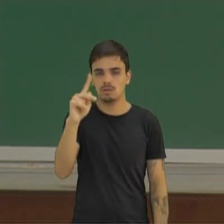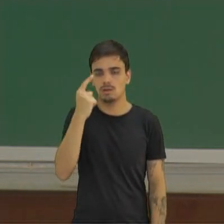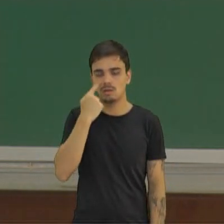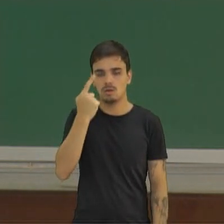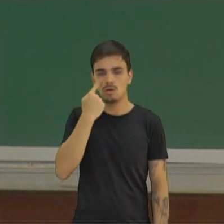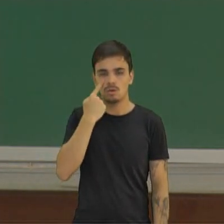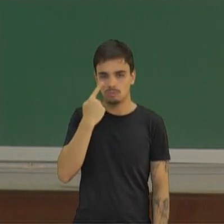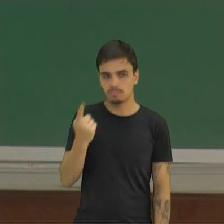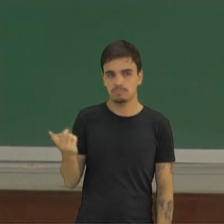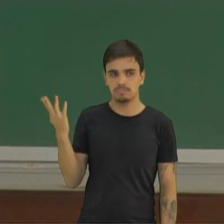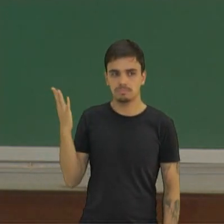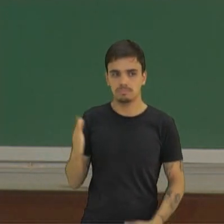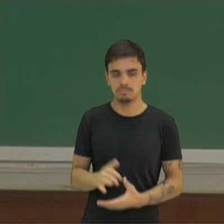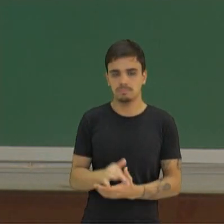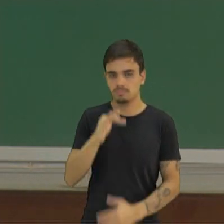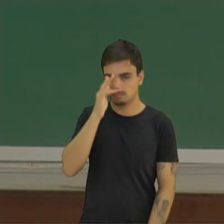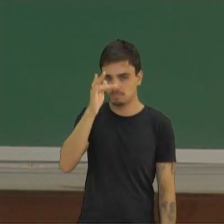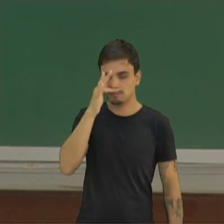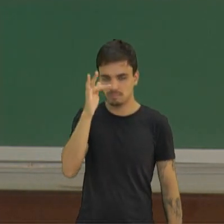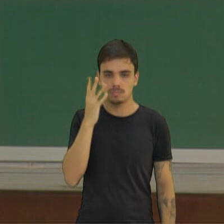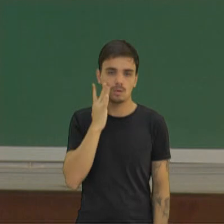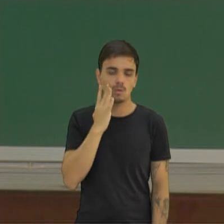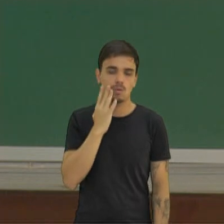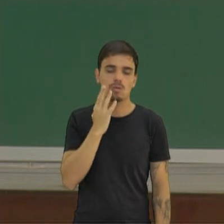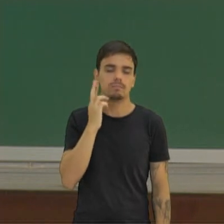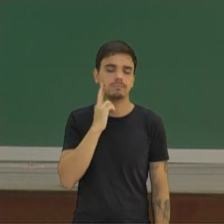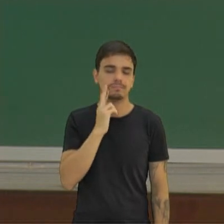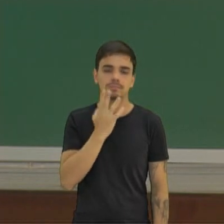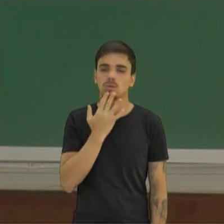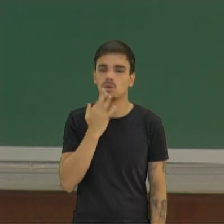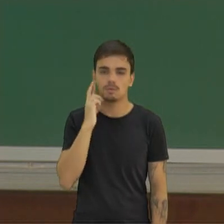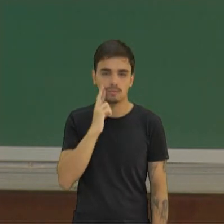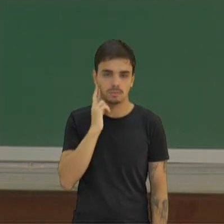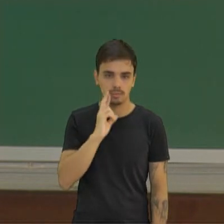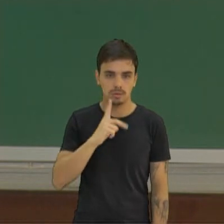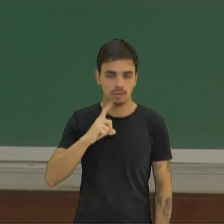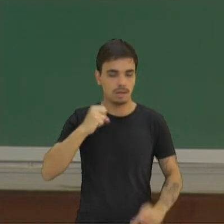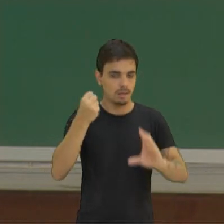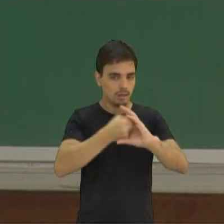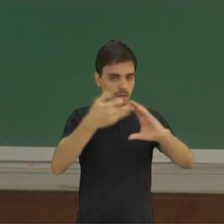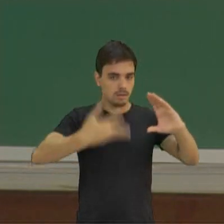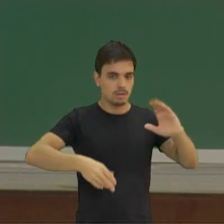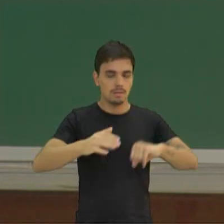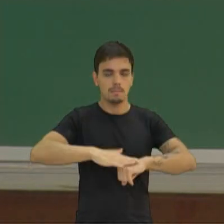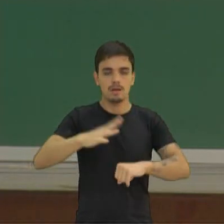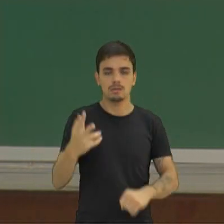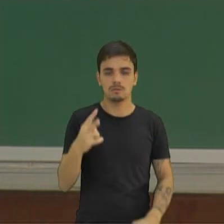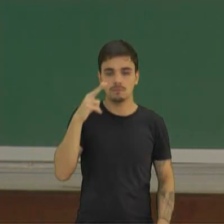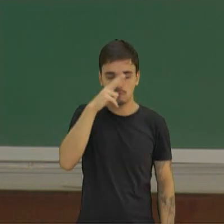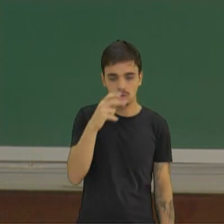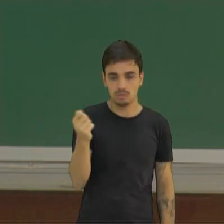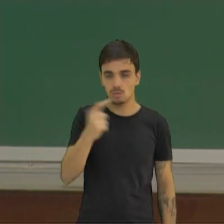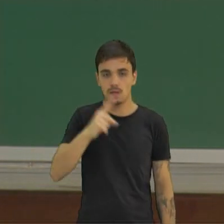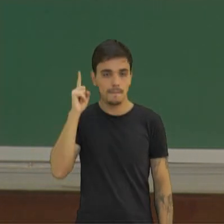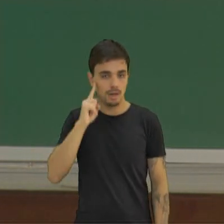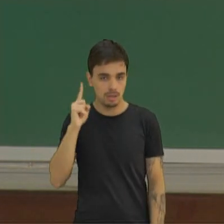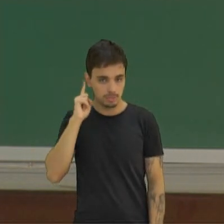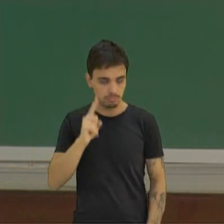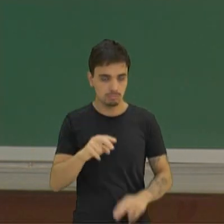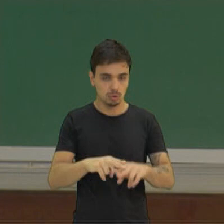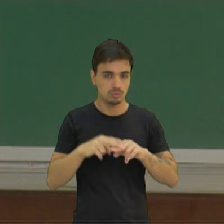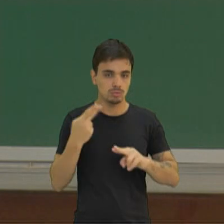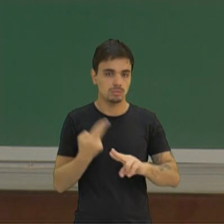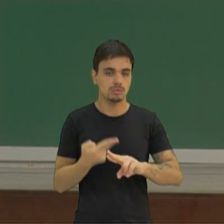flor a planta de flor púrpura tem características mais têm fatores mais fortes do que a Branca por isso que eu usei a letra